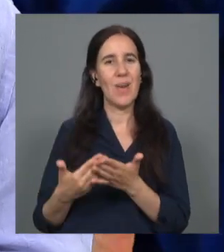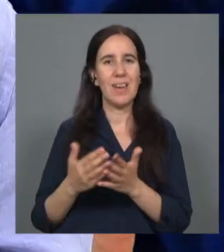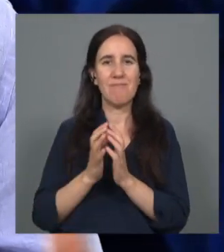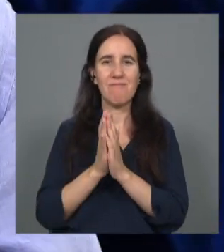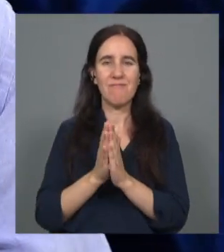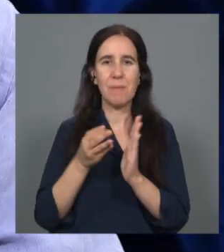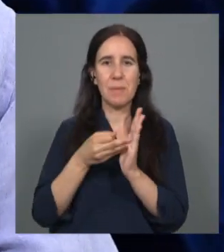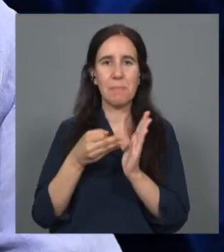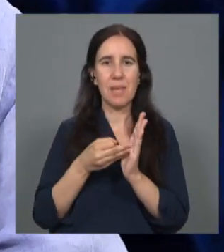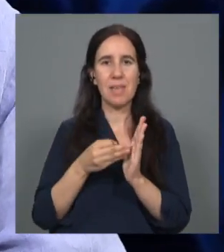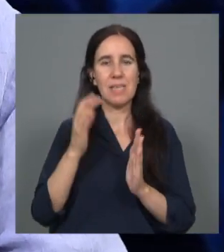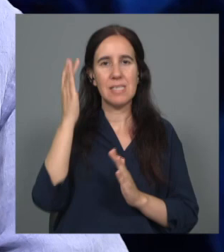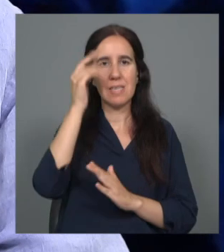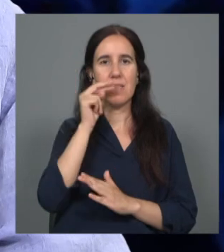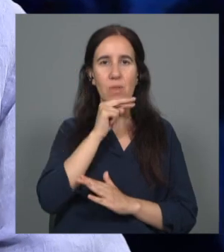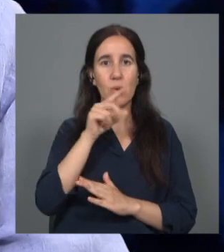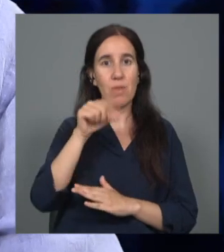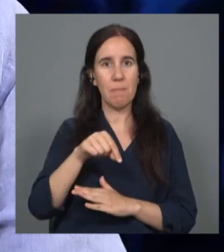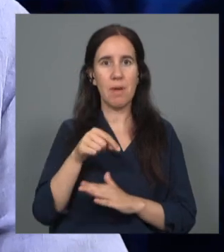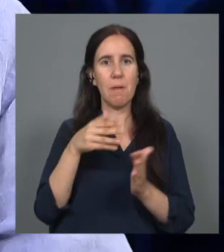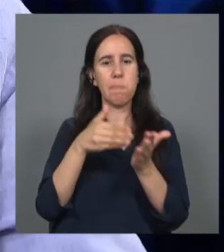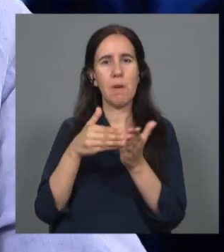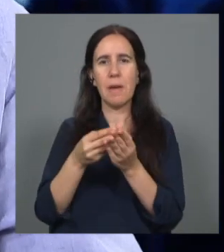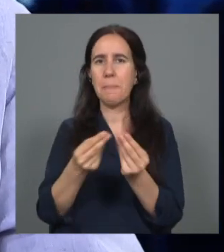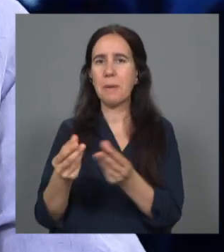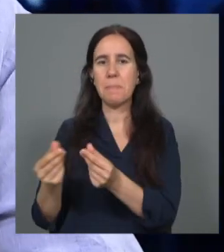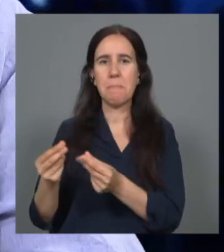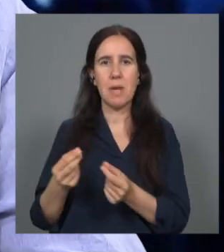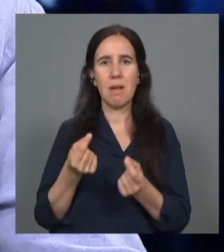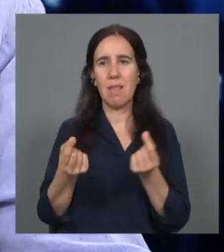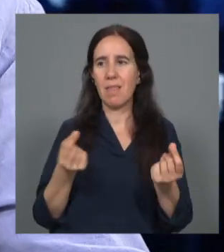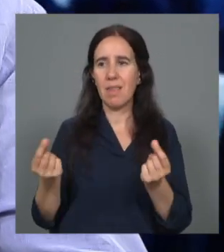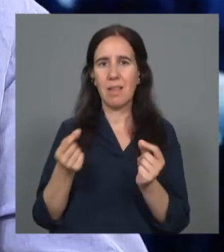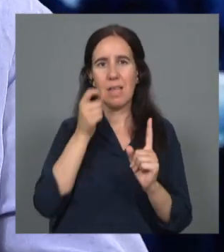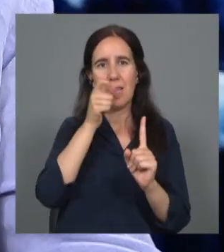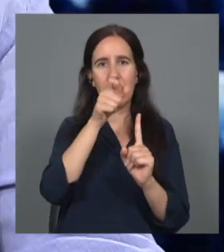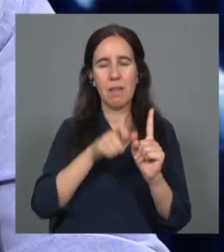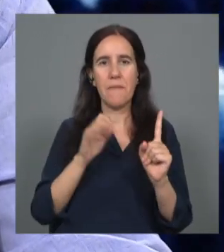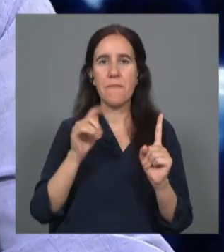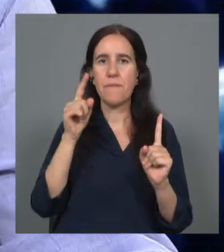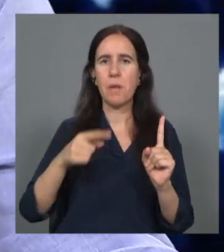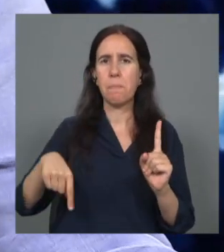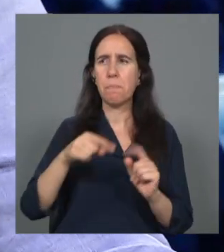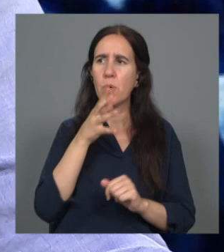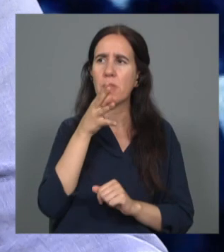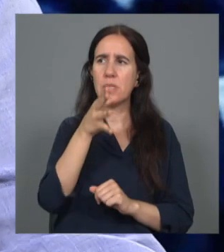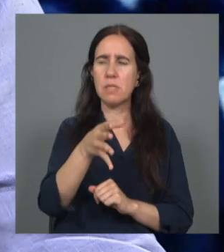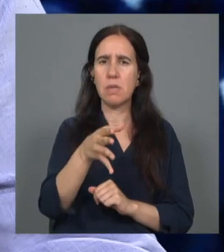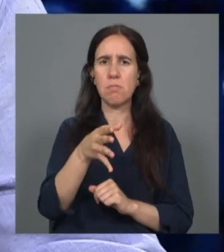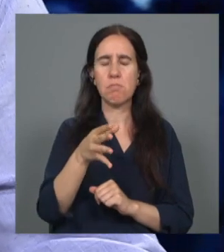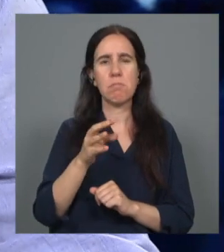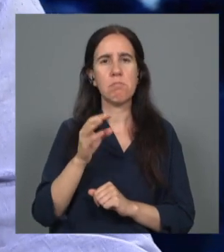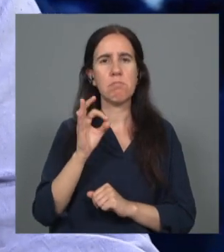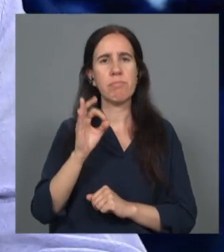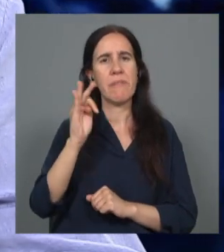António rompem, digamos, todas as barreiras e se aproximam dele com uma fé que nós podemos dizer que não é aquela